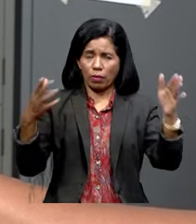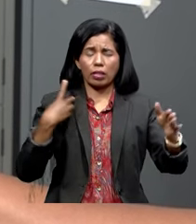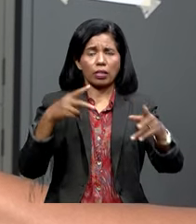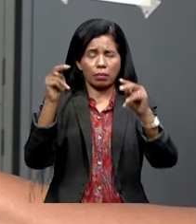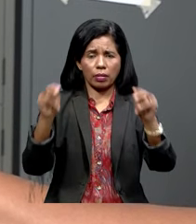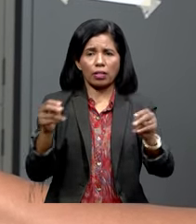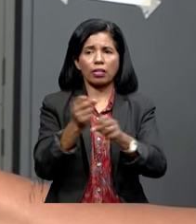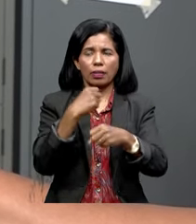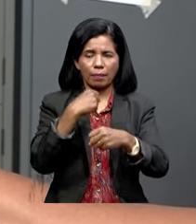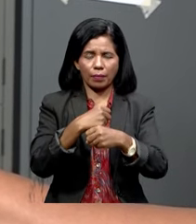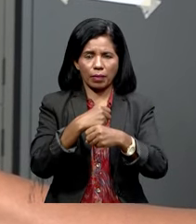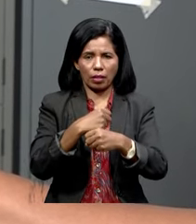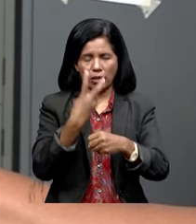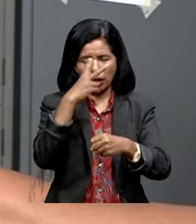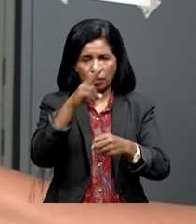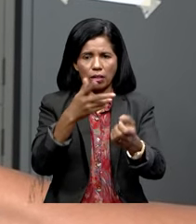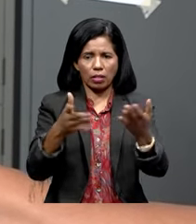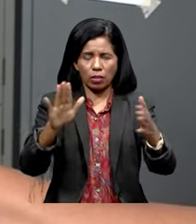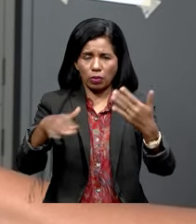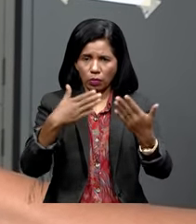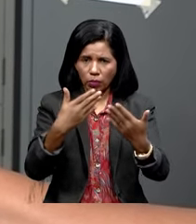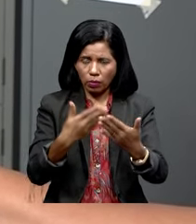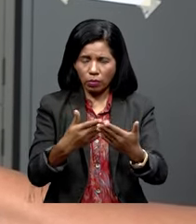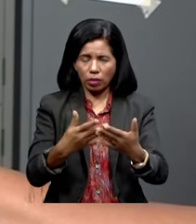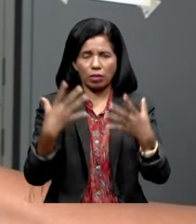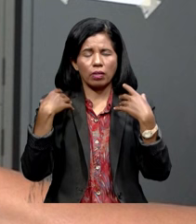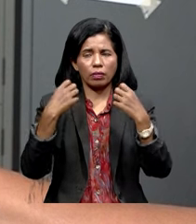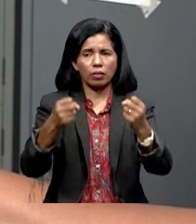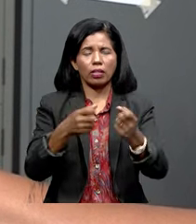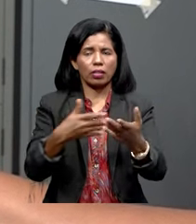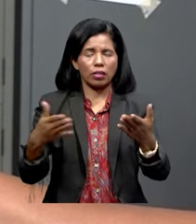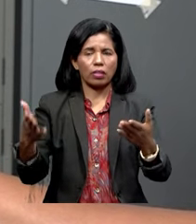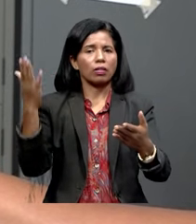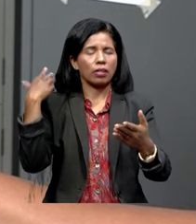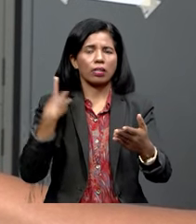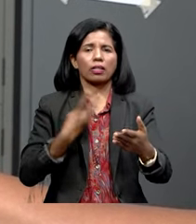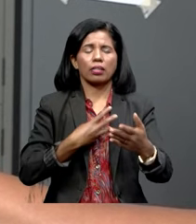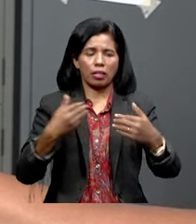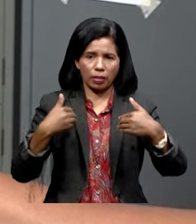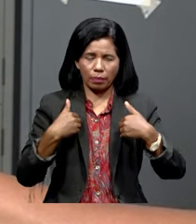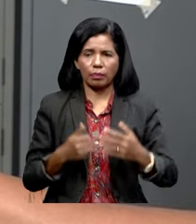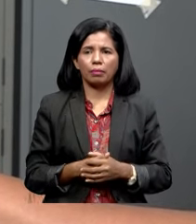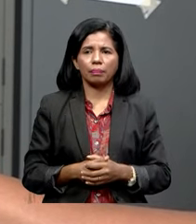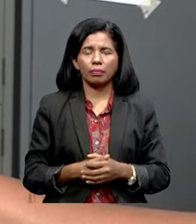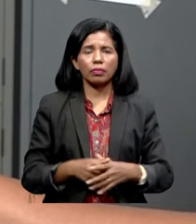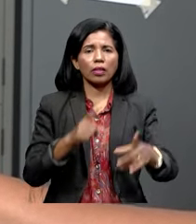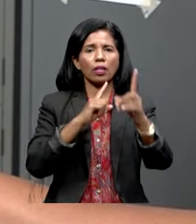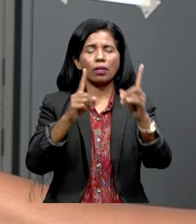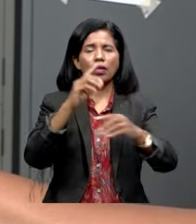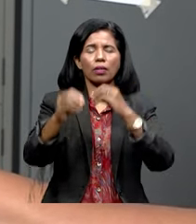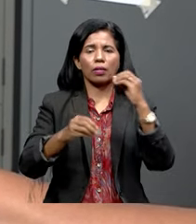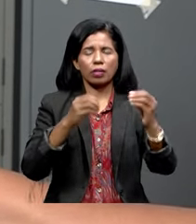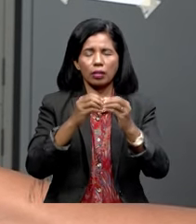halo aquisição ba equipamento sirat bele reforça equipamento nebe durante ni ita ihana. Qual é o novo